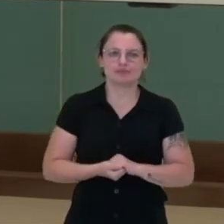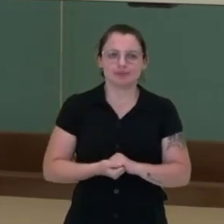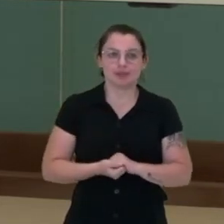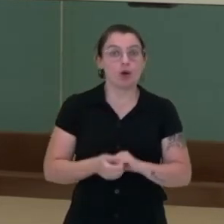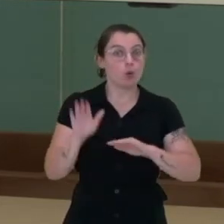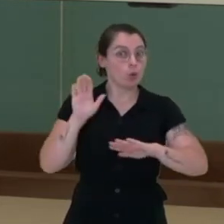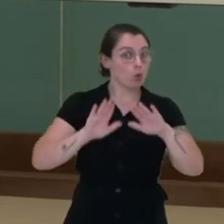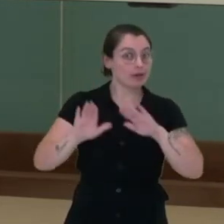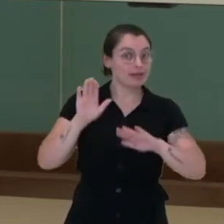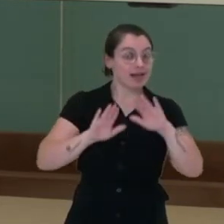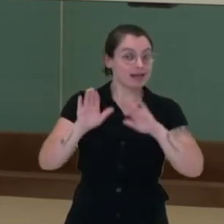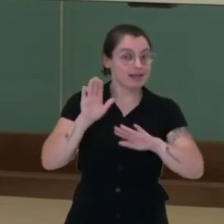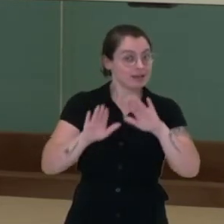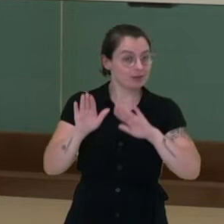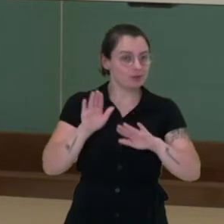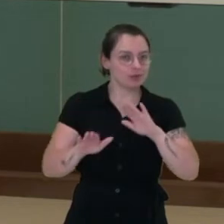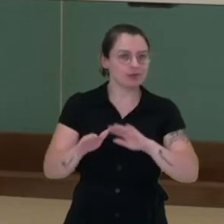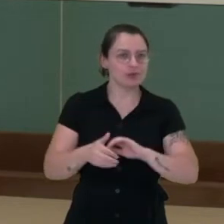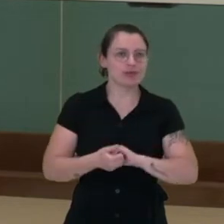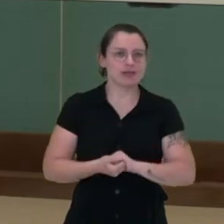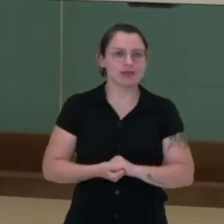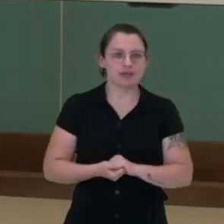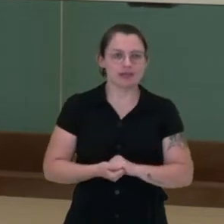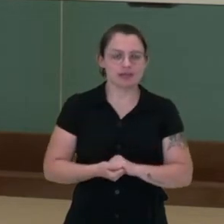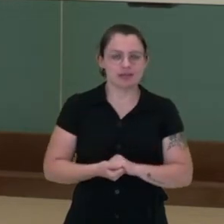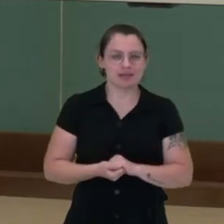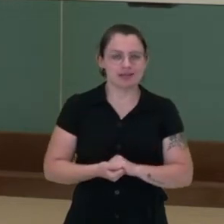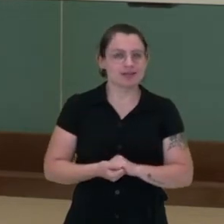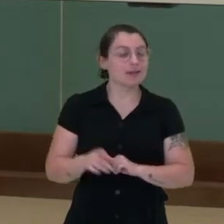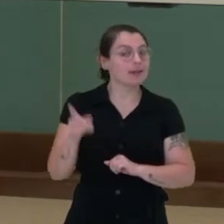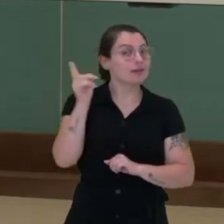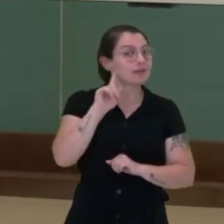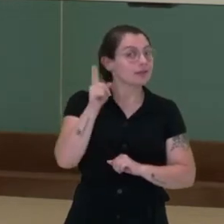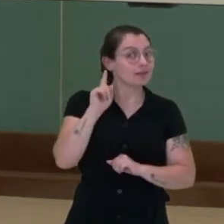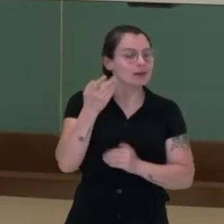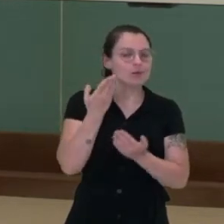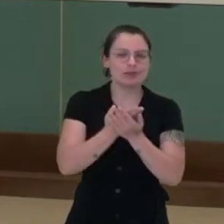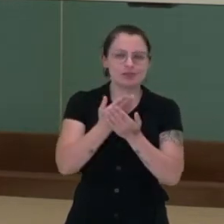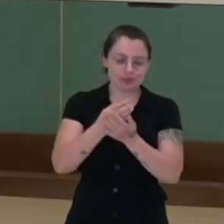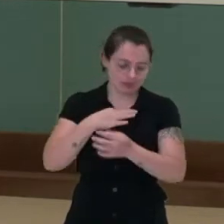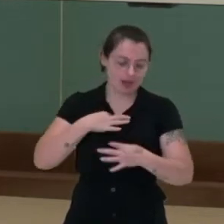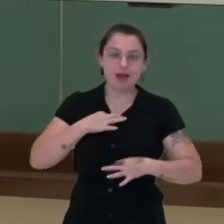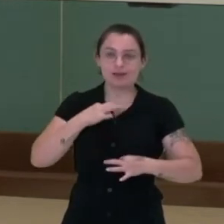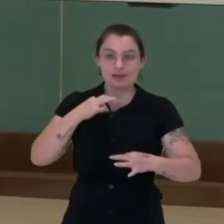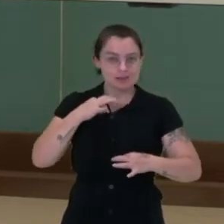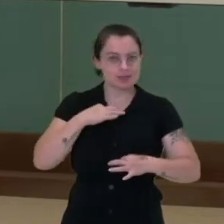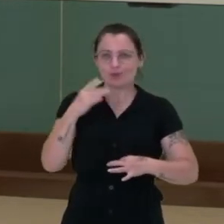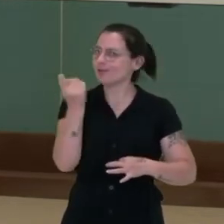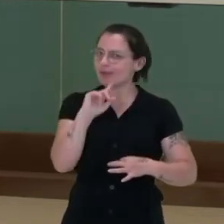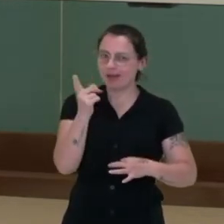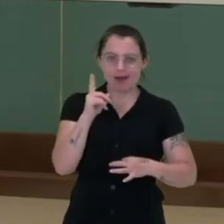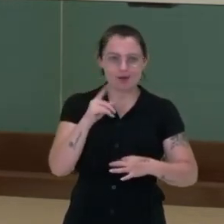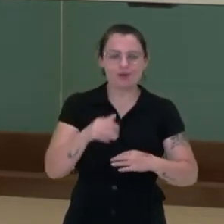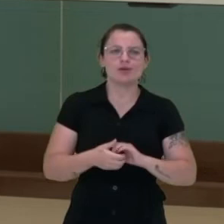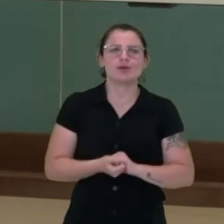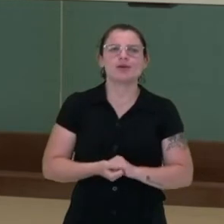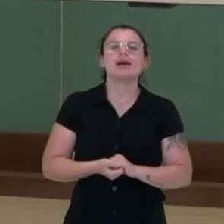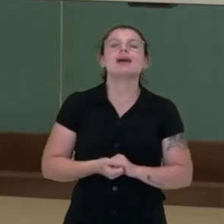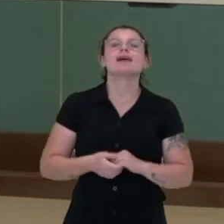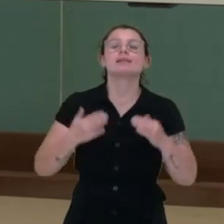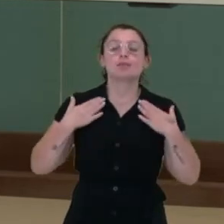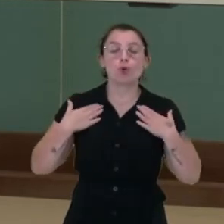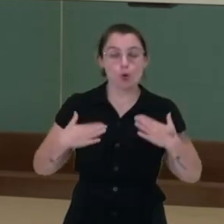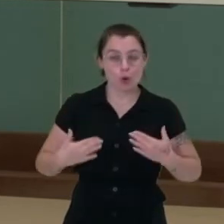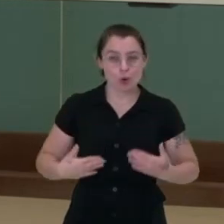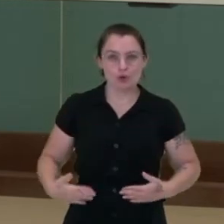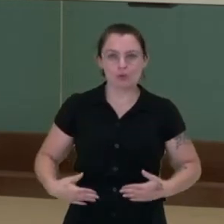Mas cuidado, histologia não estuda esse tipo aqui de tecido, o tecido da roupa. Não!